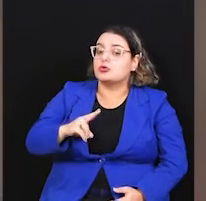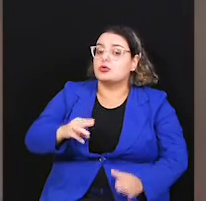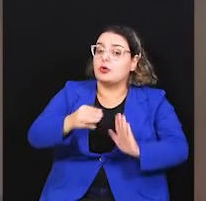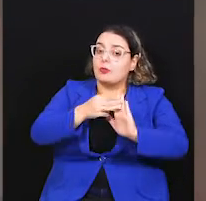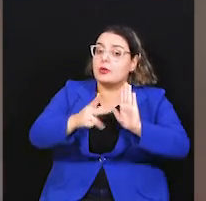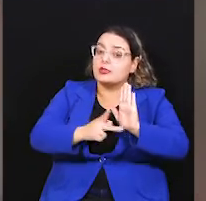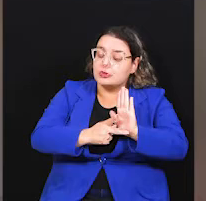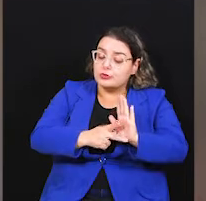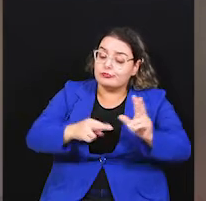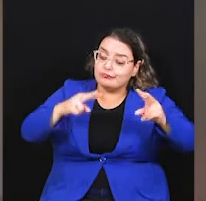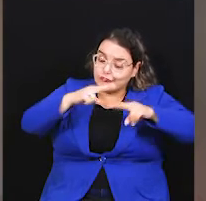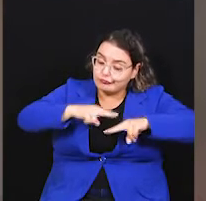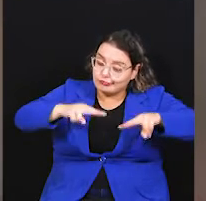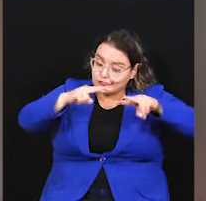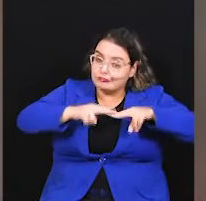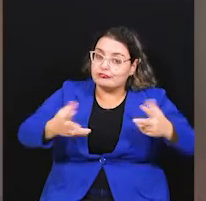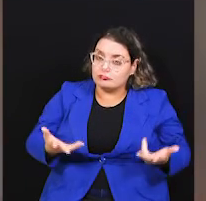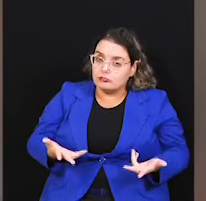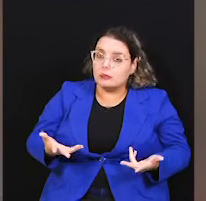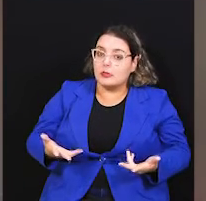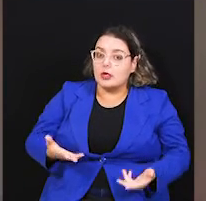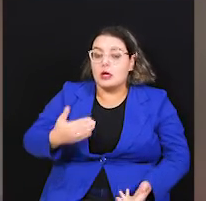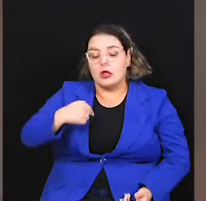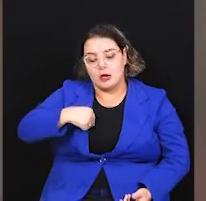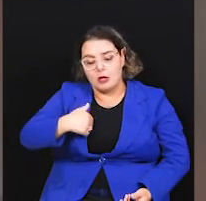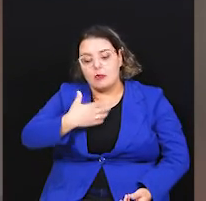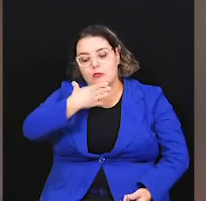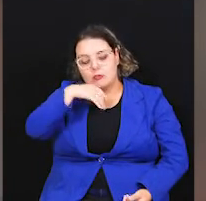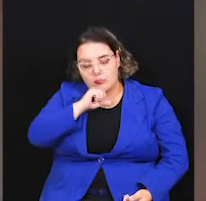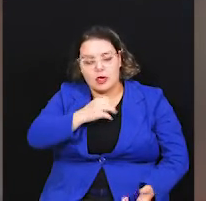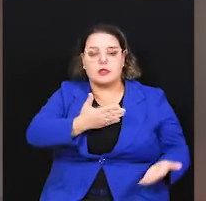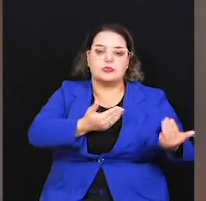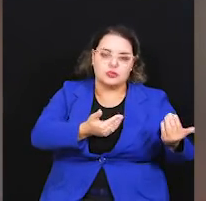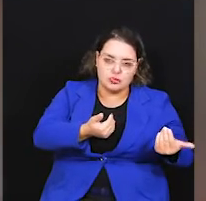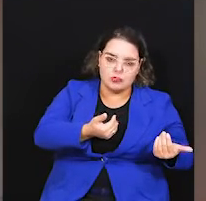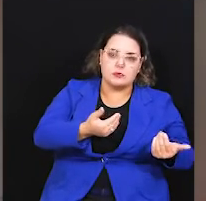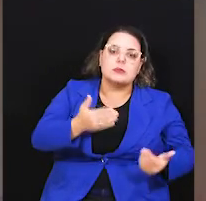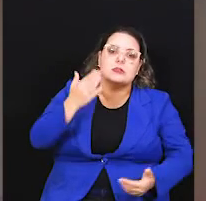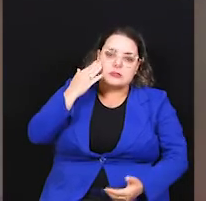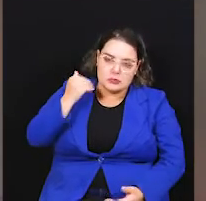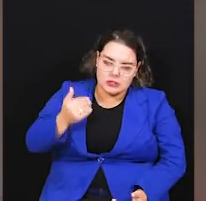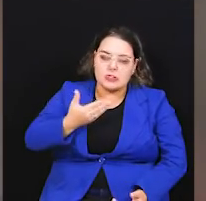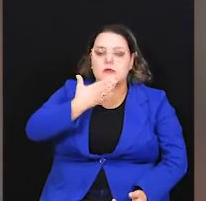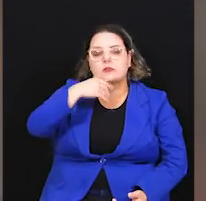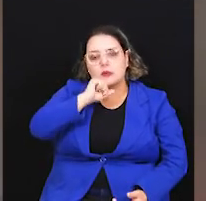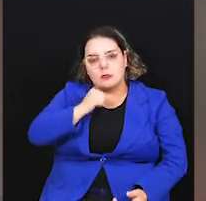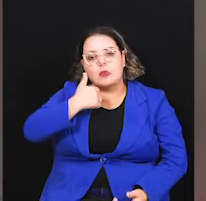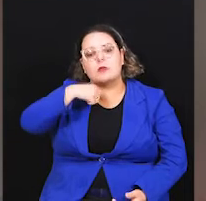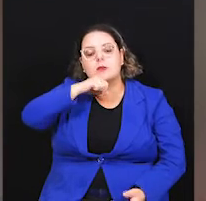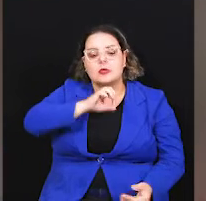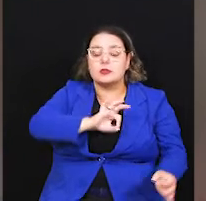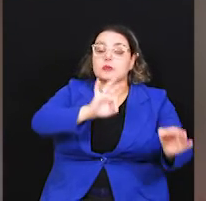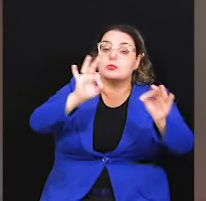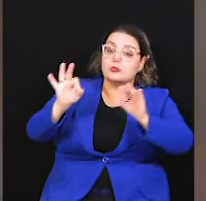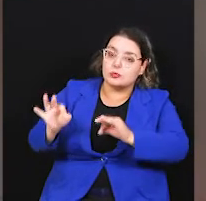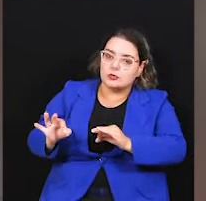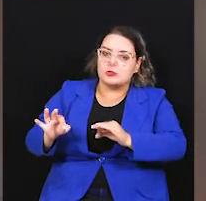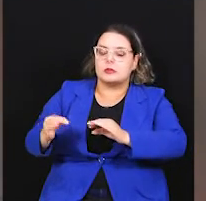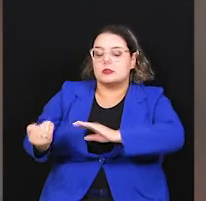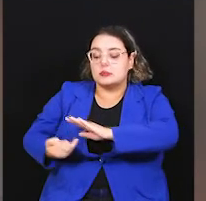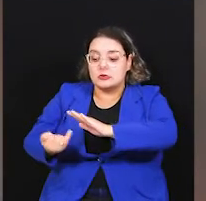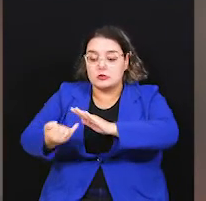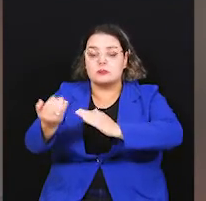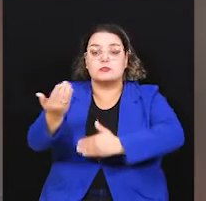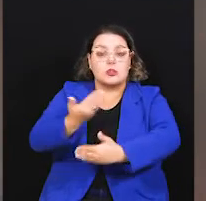que a medida seja revista Caras o pai de jovem né Isso é que tem muitos pais que nos acompanham também as entidades que